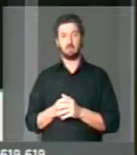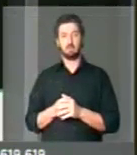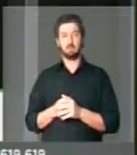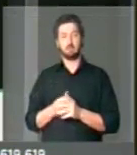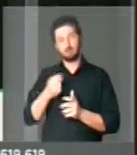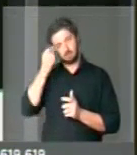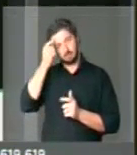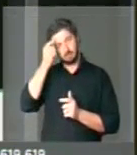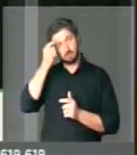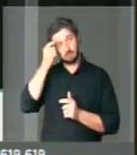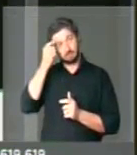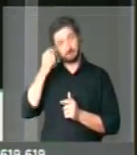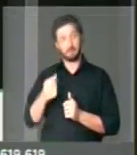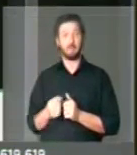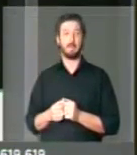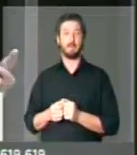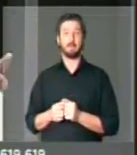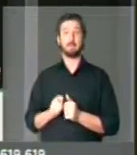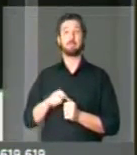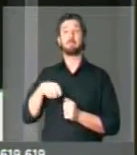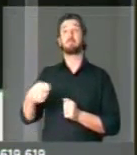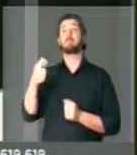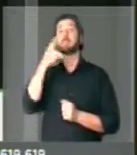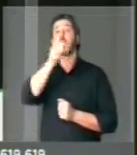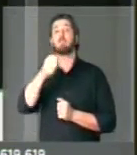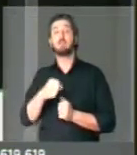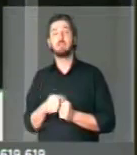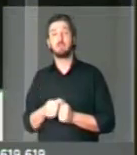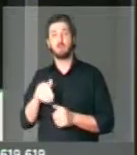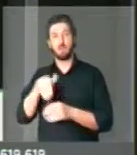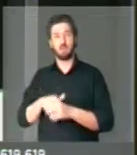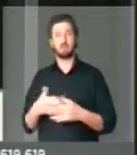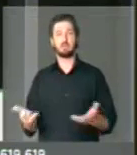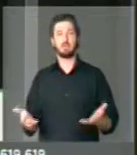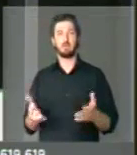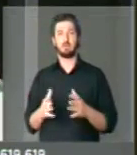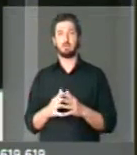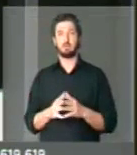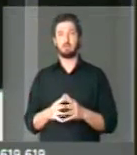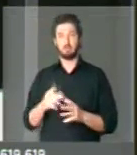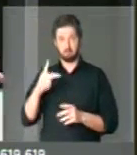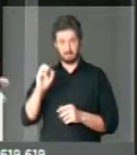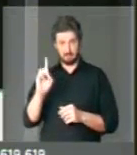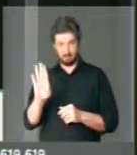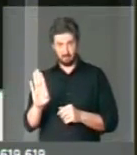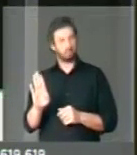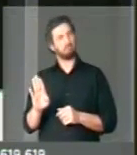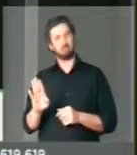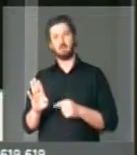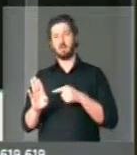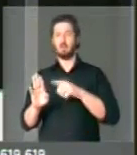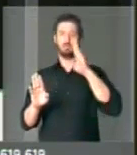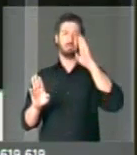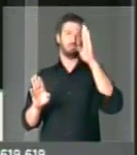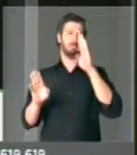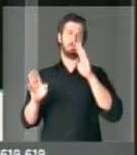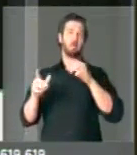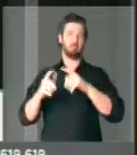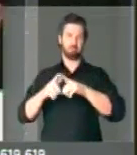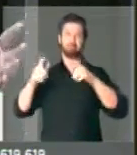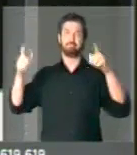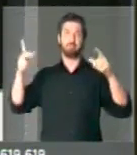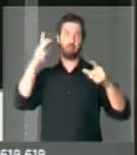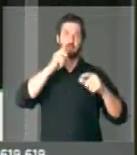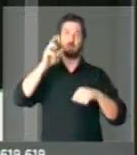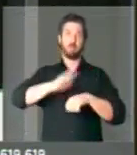dizer que quem venceu essa eleição foi só o PSDB. O PSDB certamente foi o